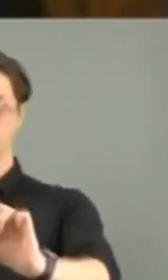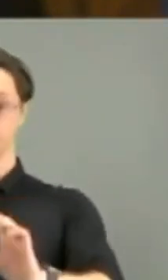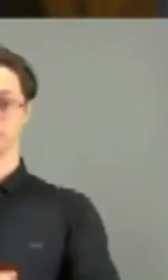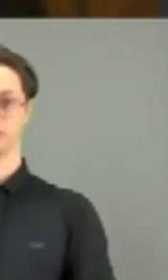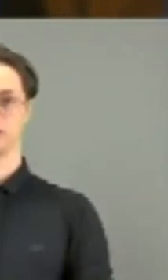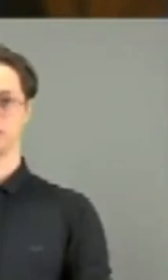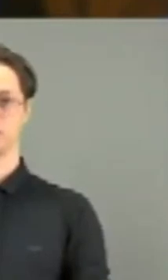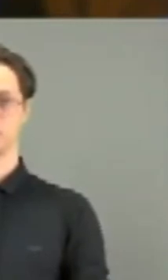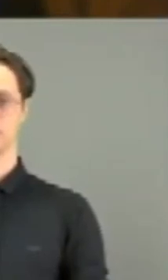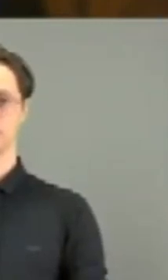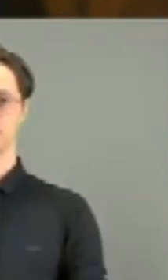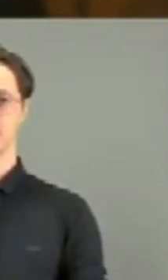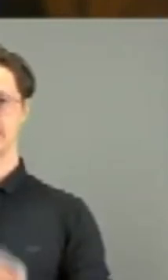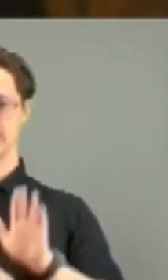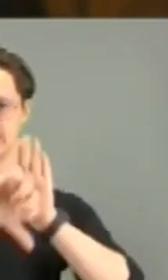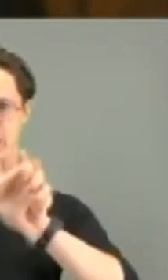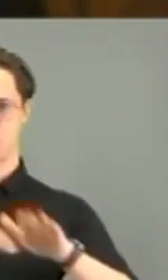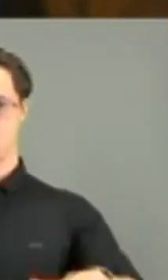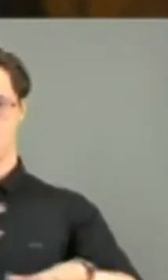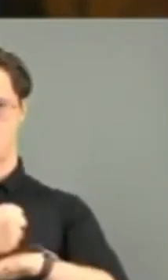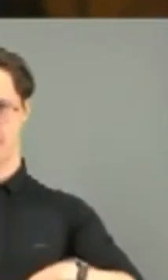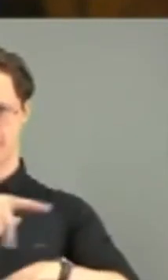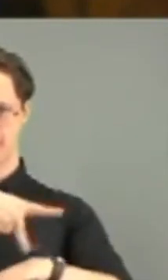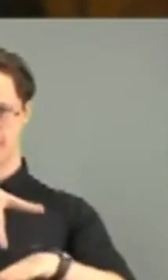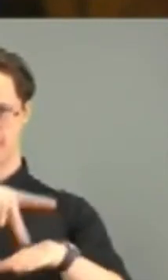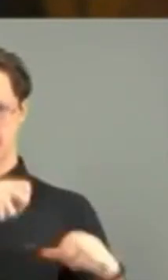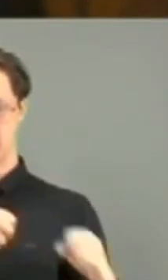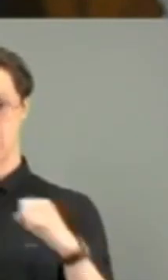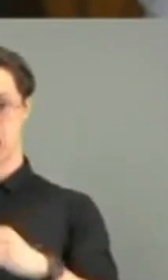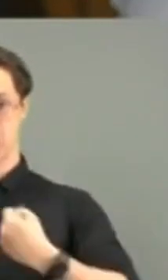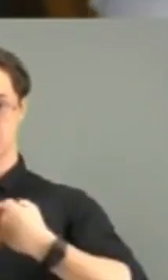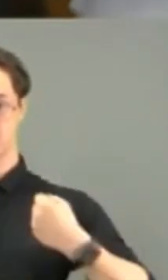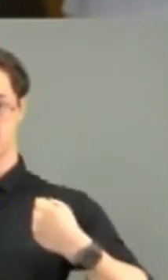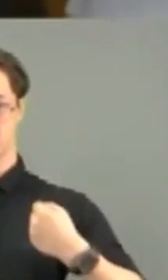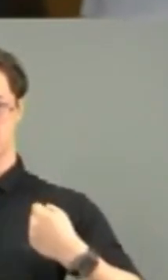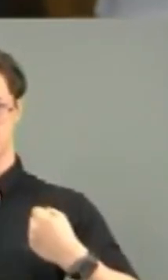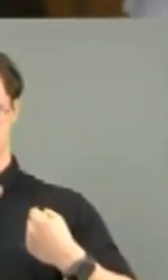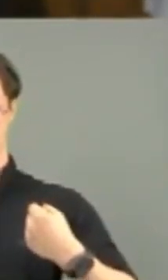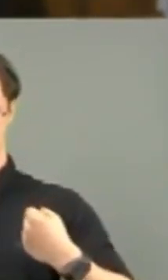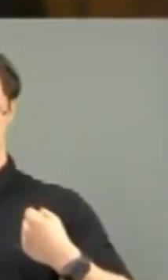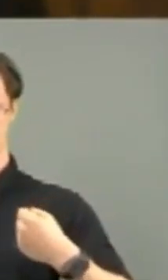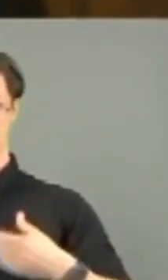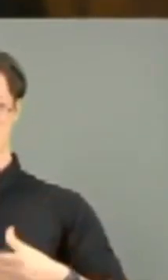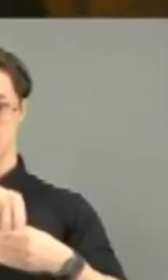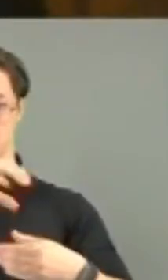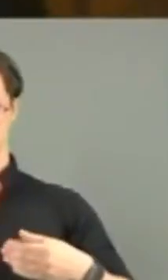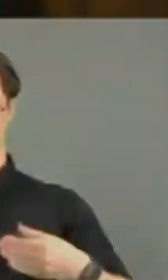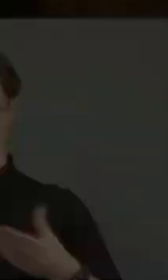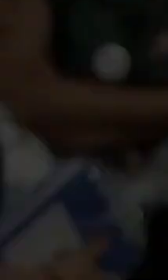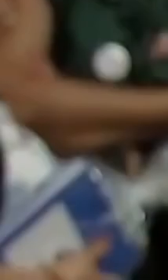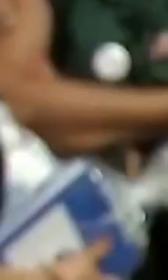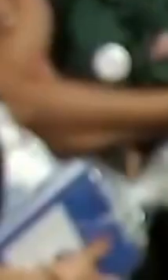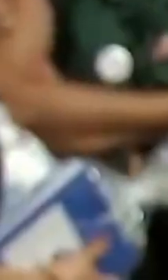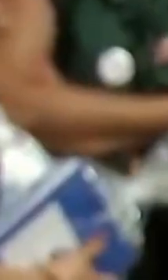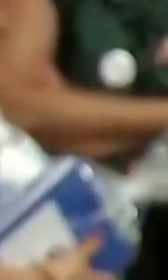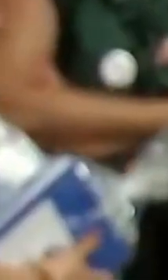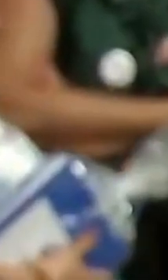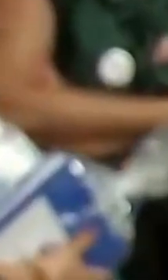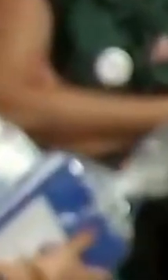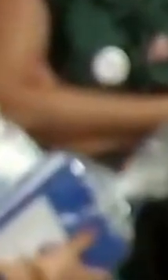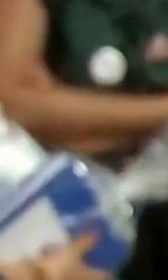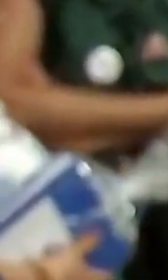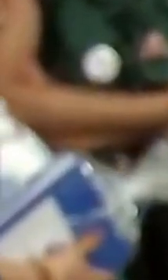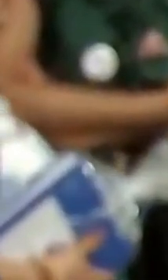escuta telefônica ilegal devido aos supostos grampos contra Alexandre de Moraes, com pena de 2 a 4 anos. Ao ter